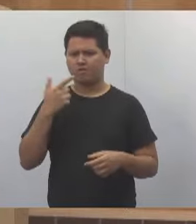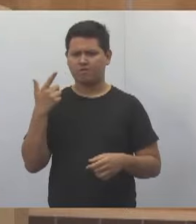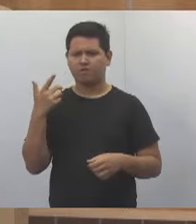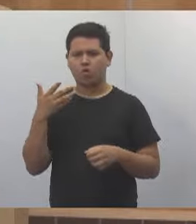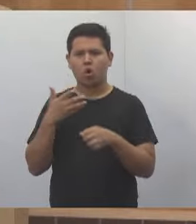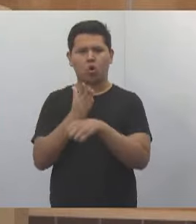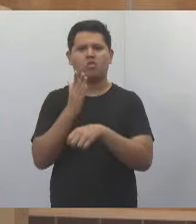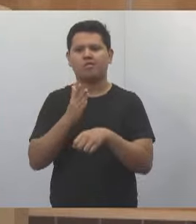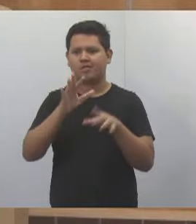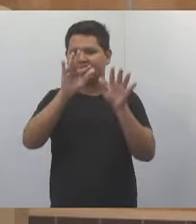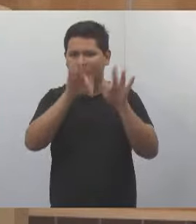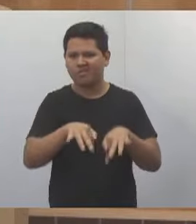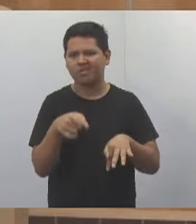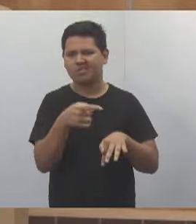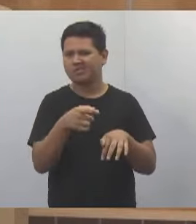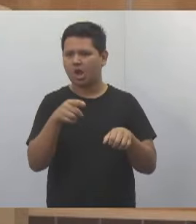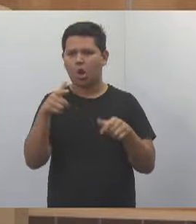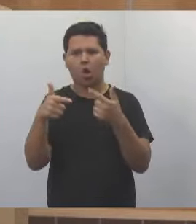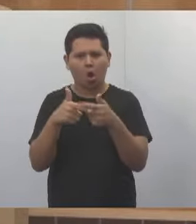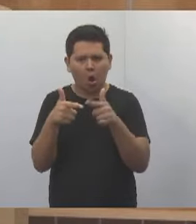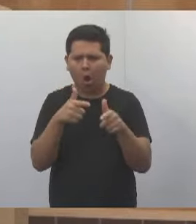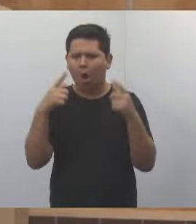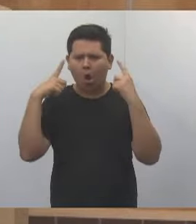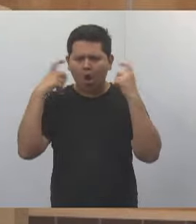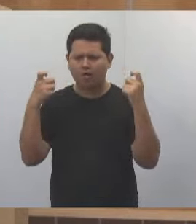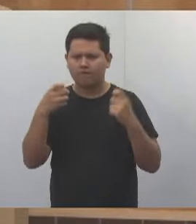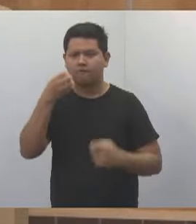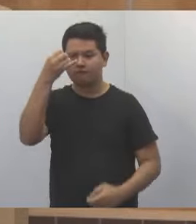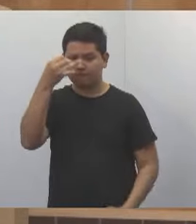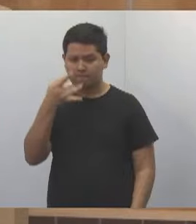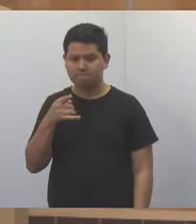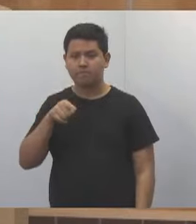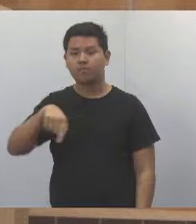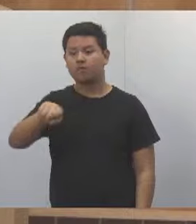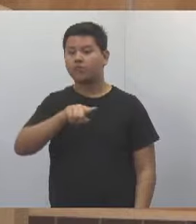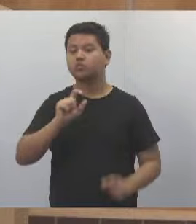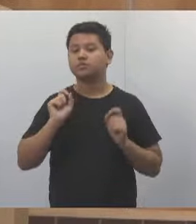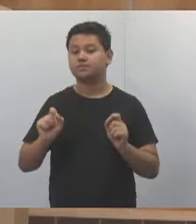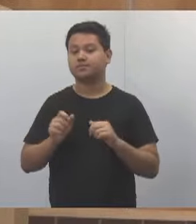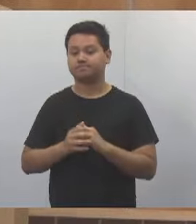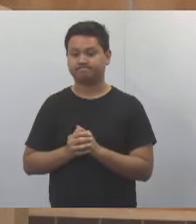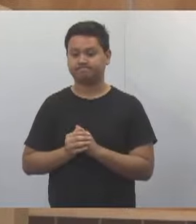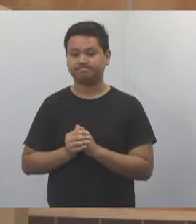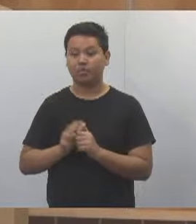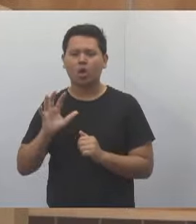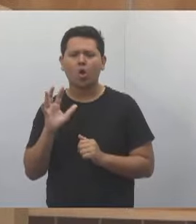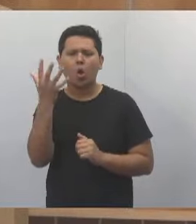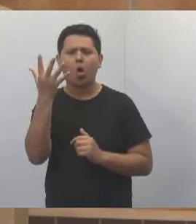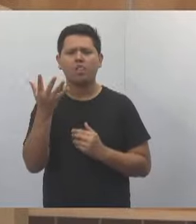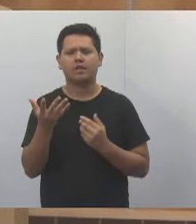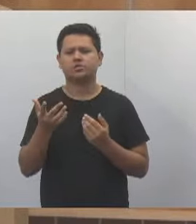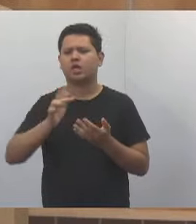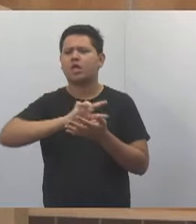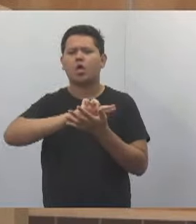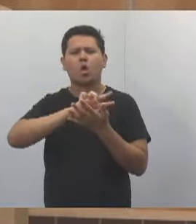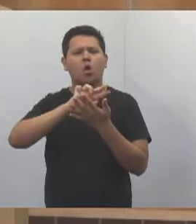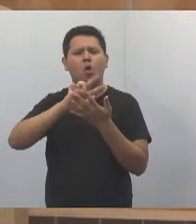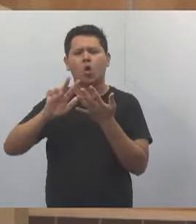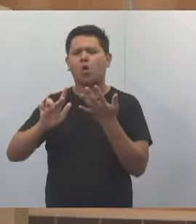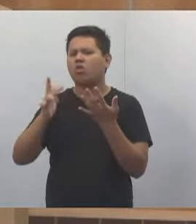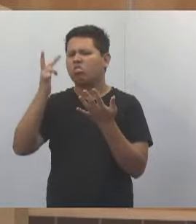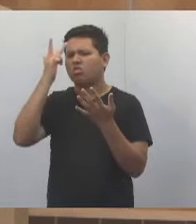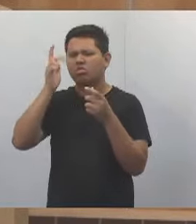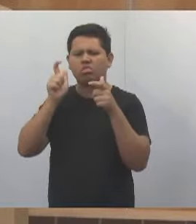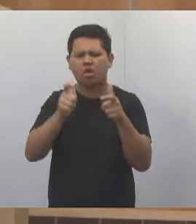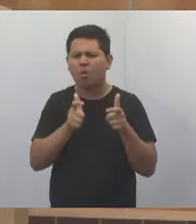isso. Por quê? Quero deixar claro aqui, quero deixar claro, isso acontece em todos os âmbitos, em